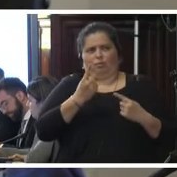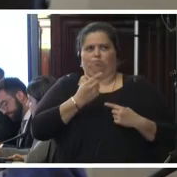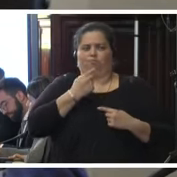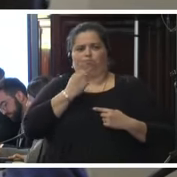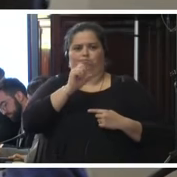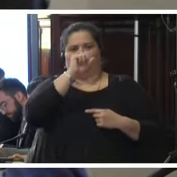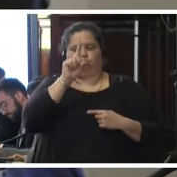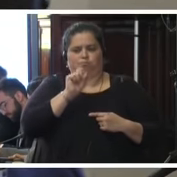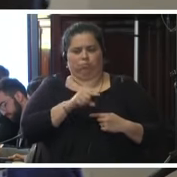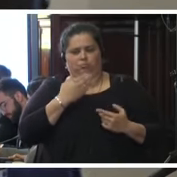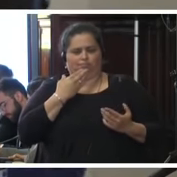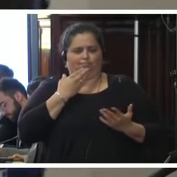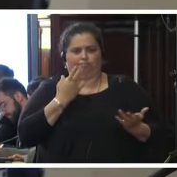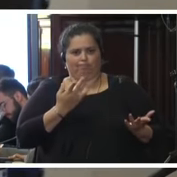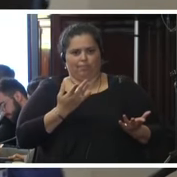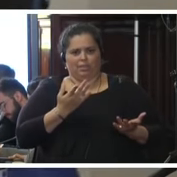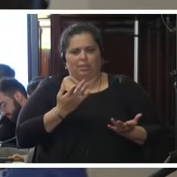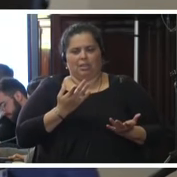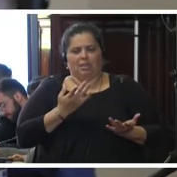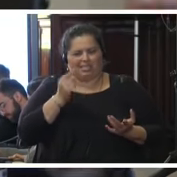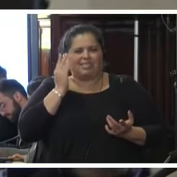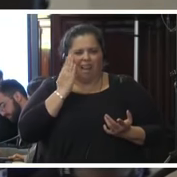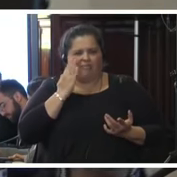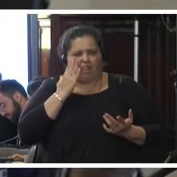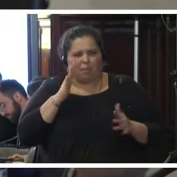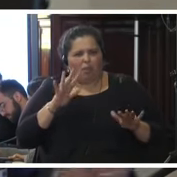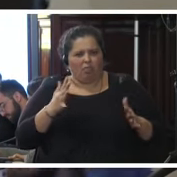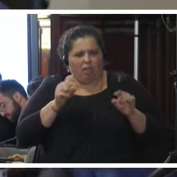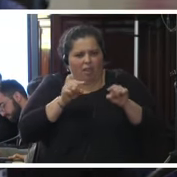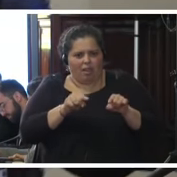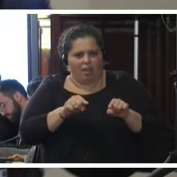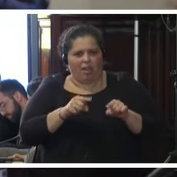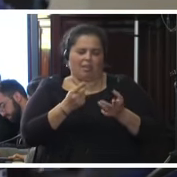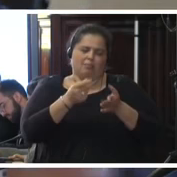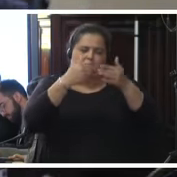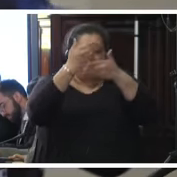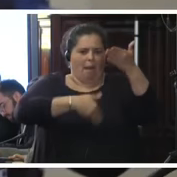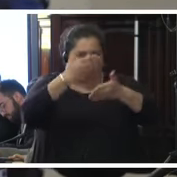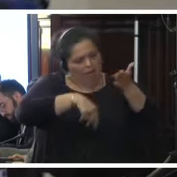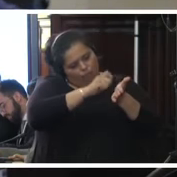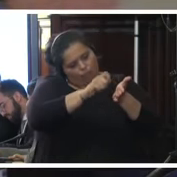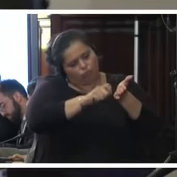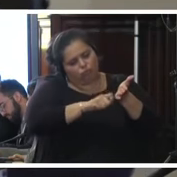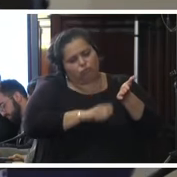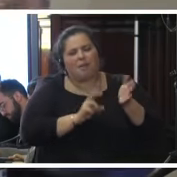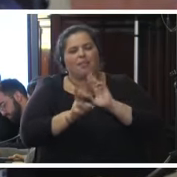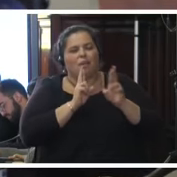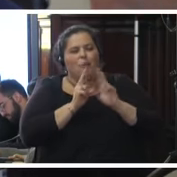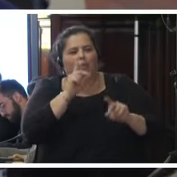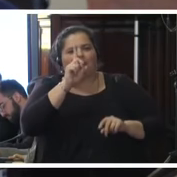sabemos o que é. É o papel que preenche para responder de forma rápida e sem